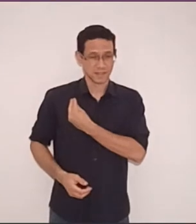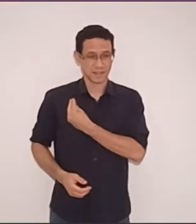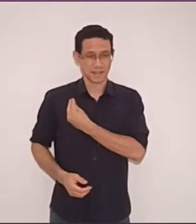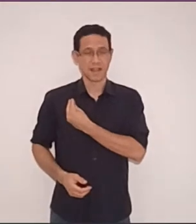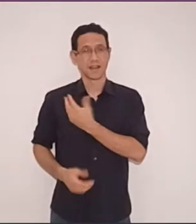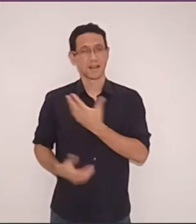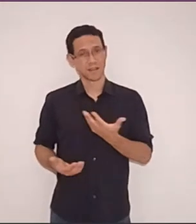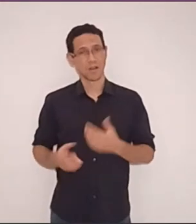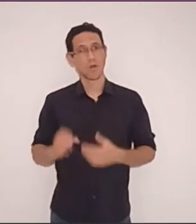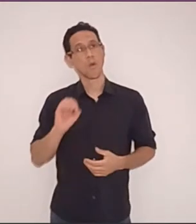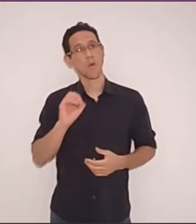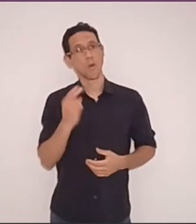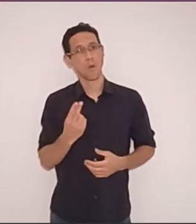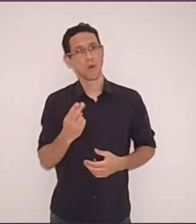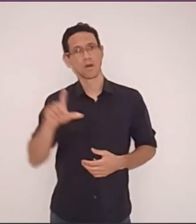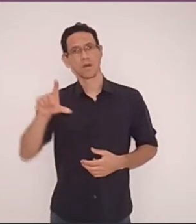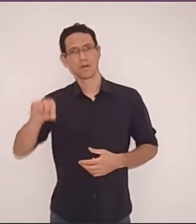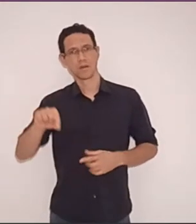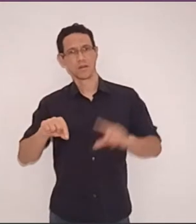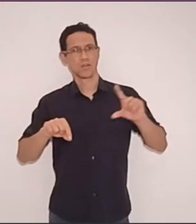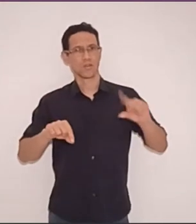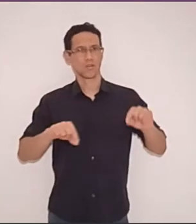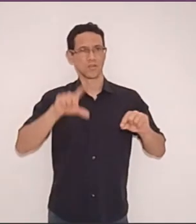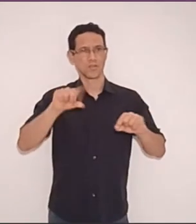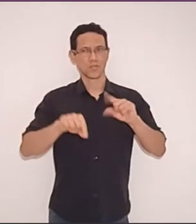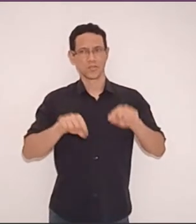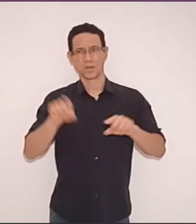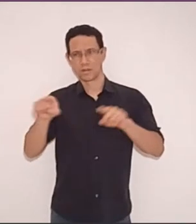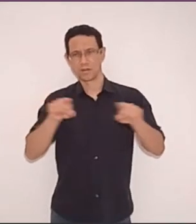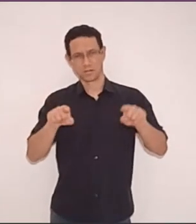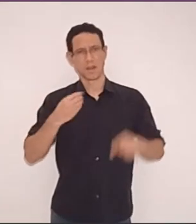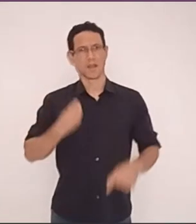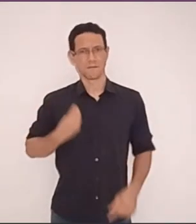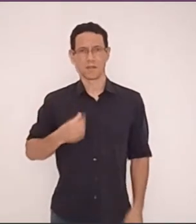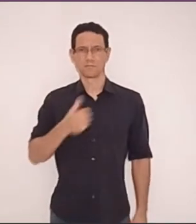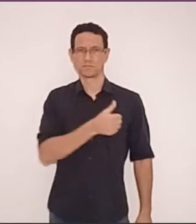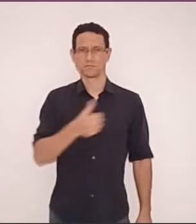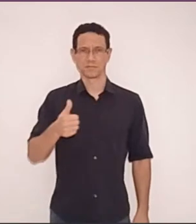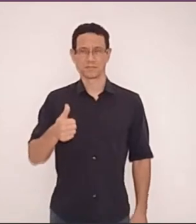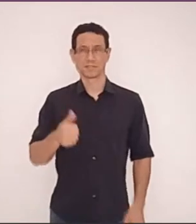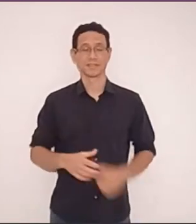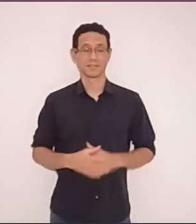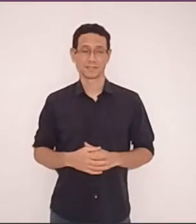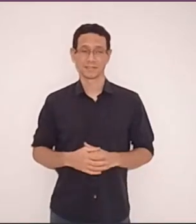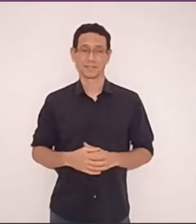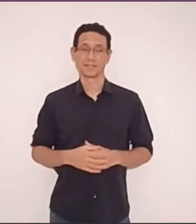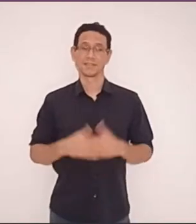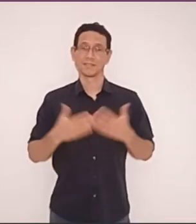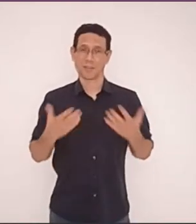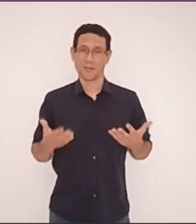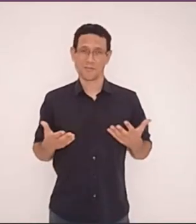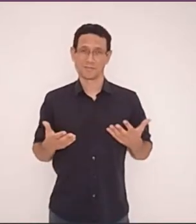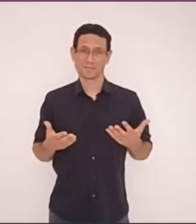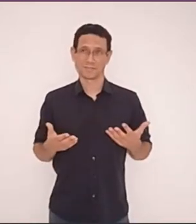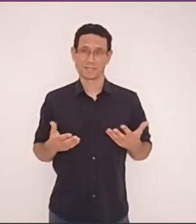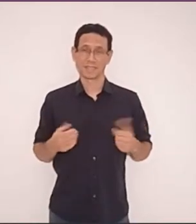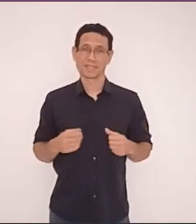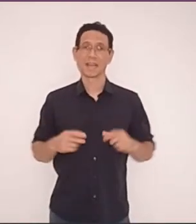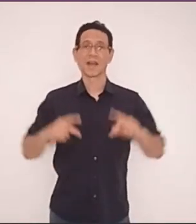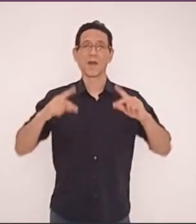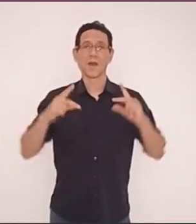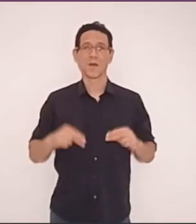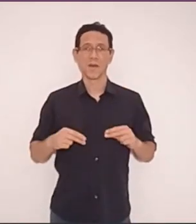apenas algumas vidas ou a gente faz para fechar Oi Paulo eu tiver de folga